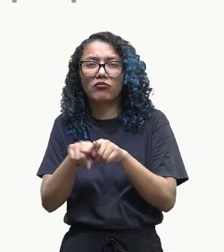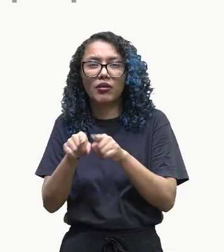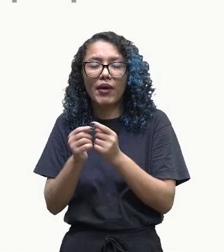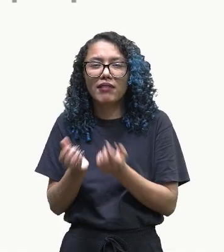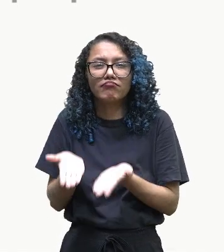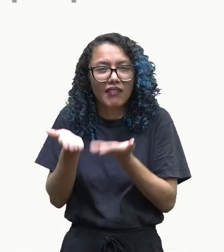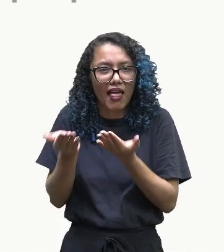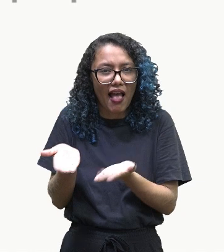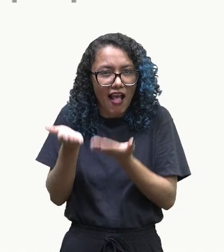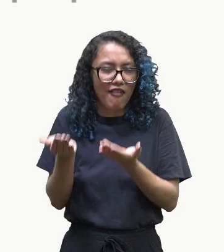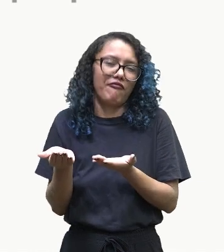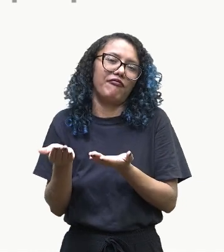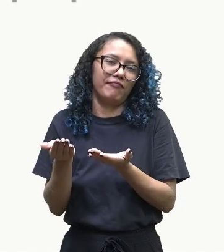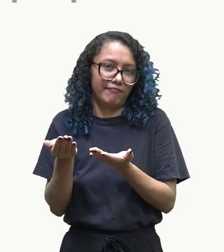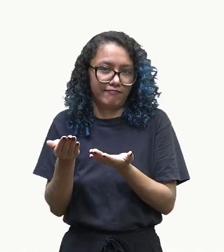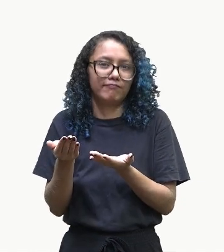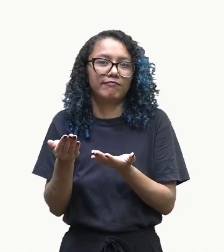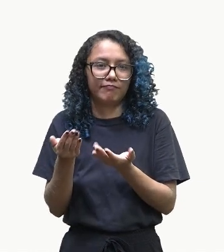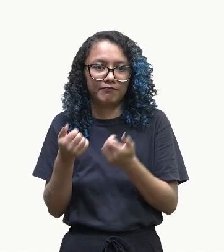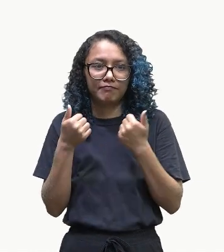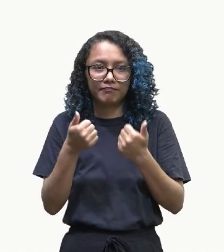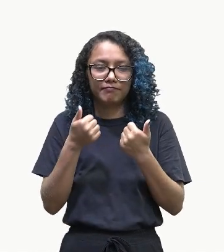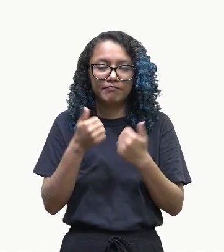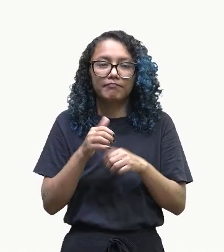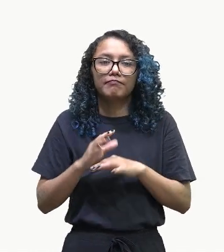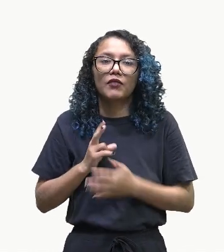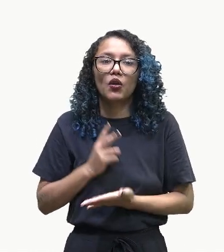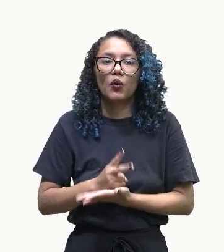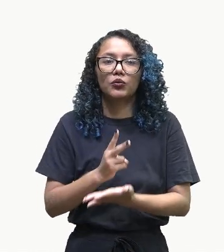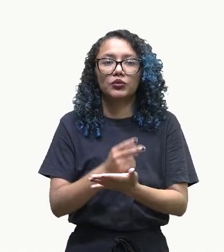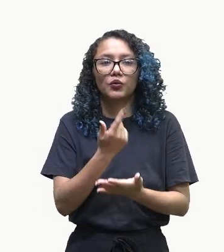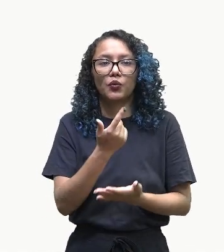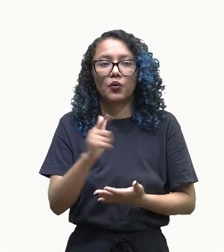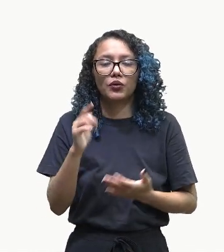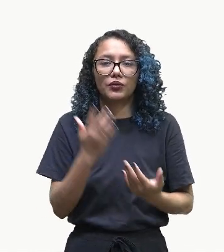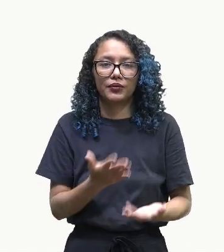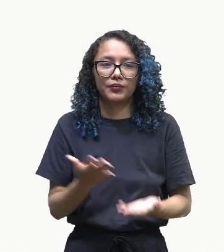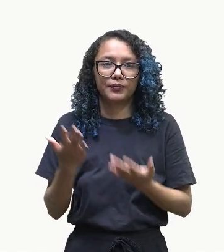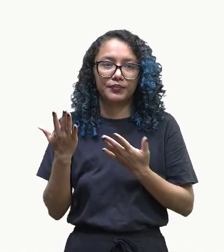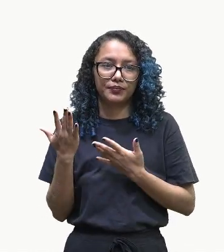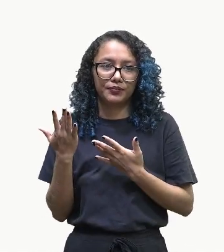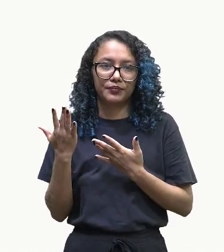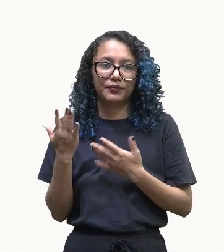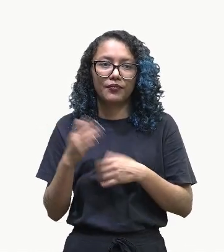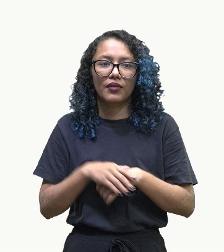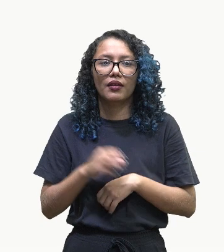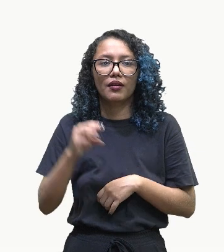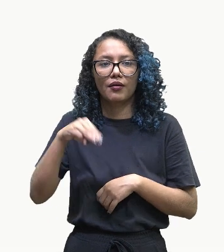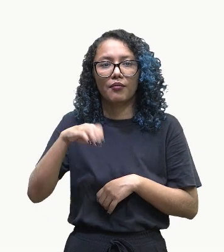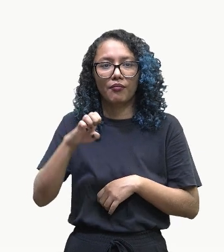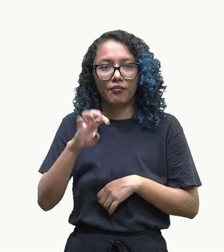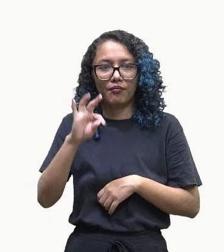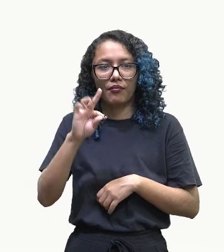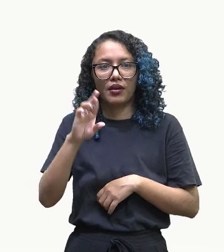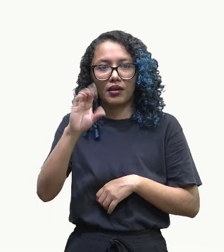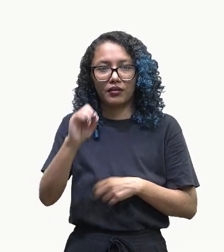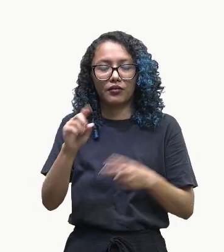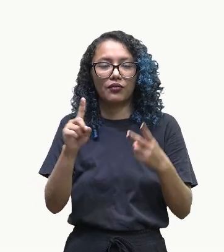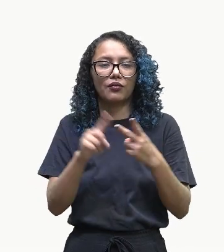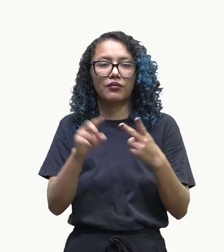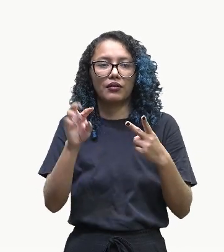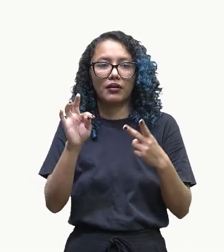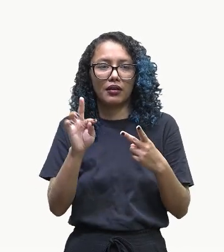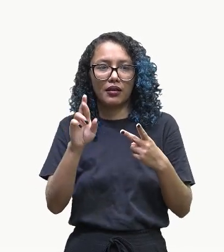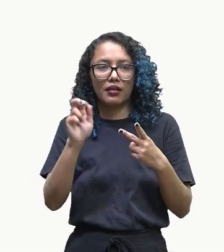menor, tudo bem? E seguindo, nós temos o metro e o tranvia, que são